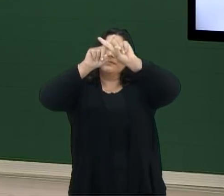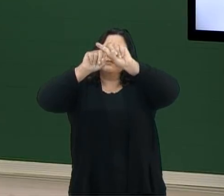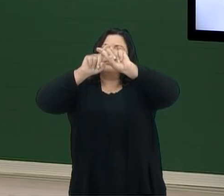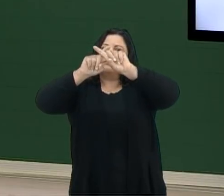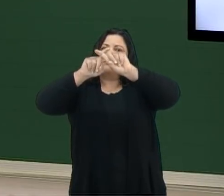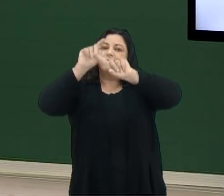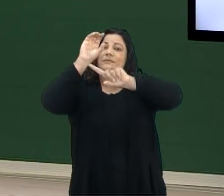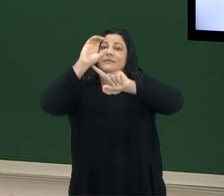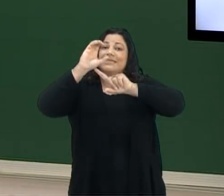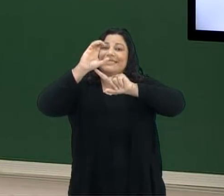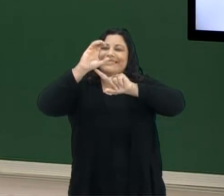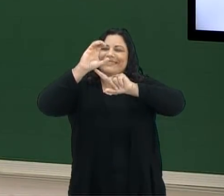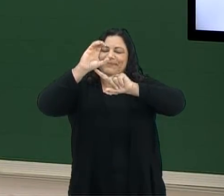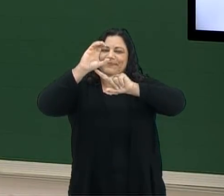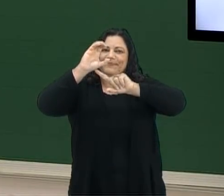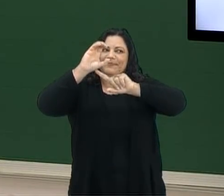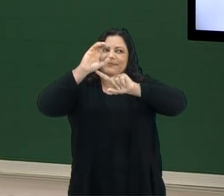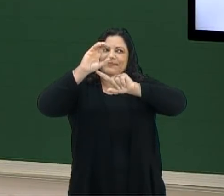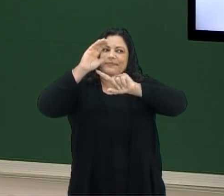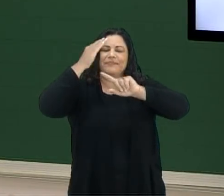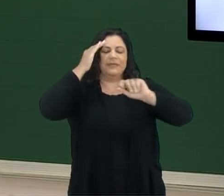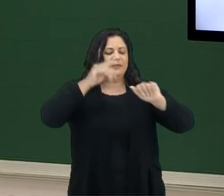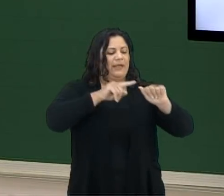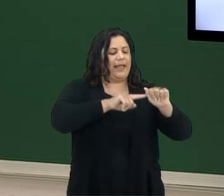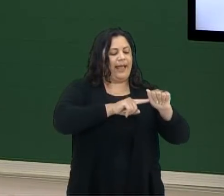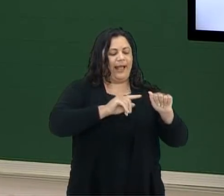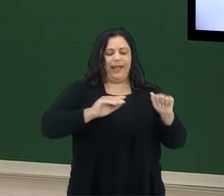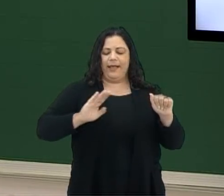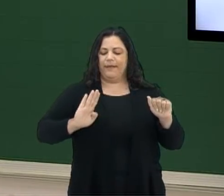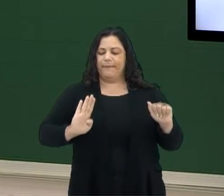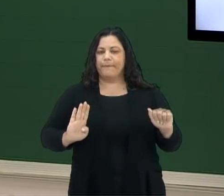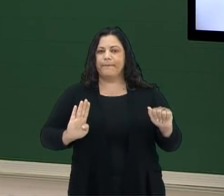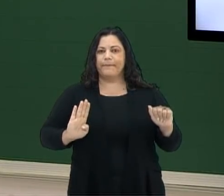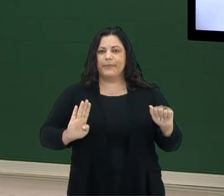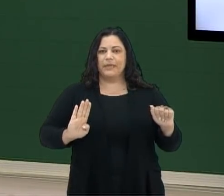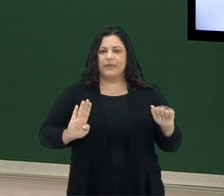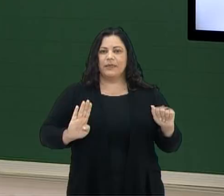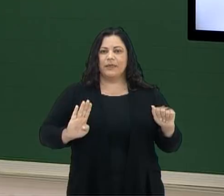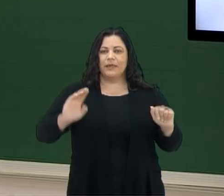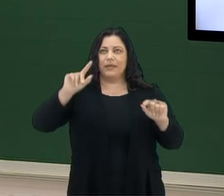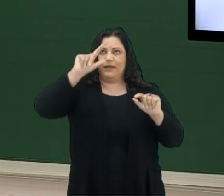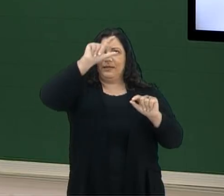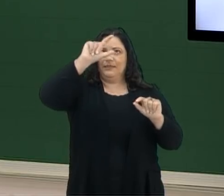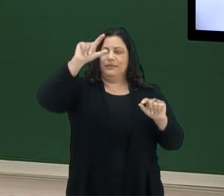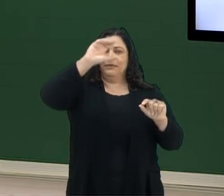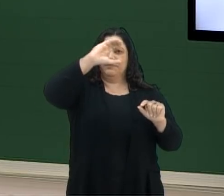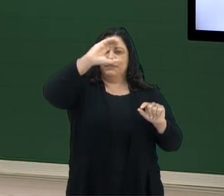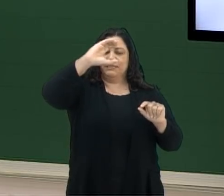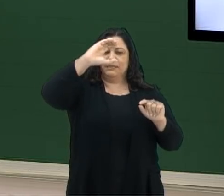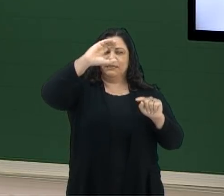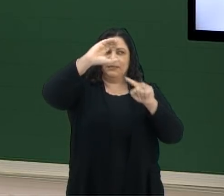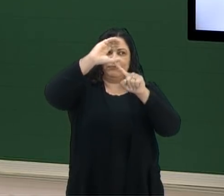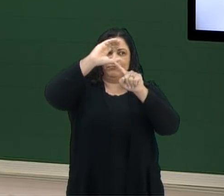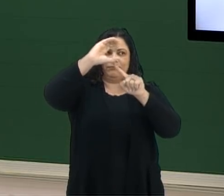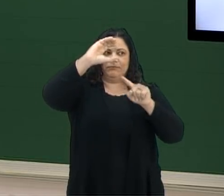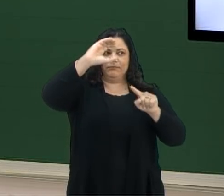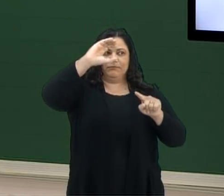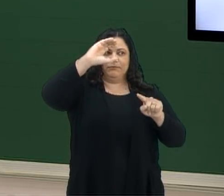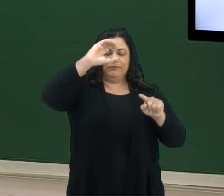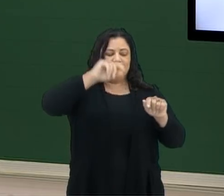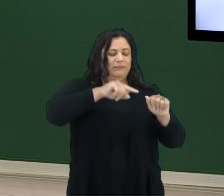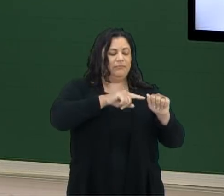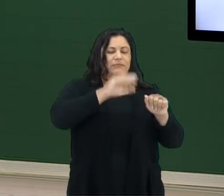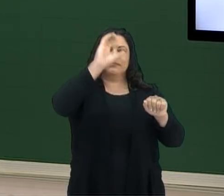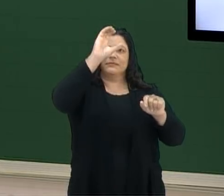ponto C. Onde os dois arcos se encontraram, marca um ponto C. Aqui, liga do ponto A até o ponto